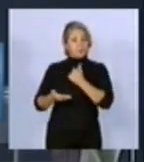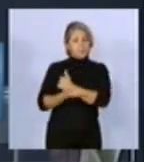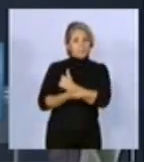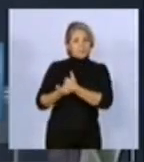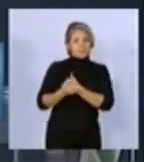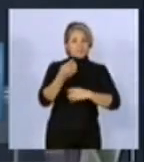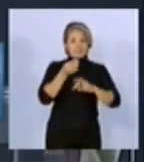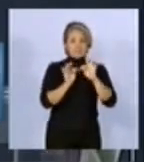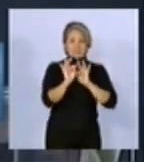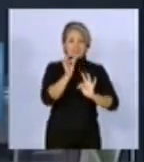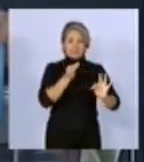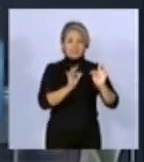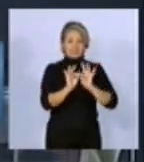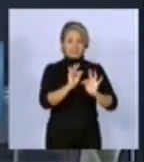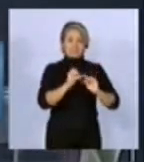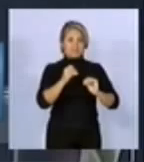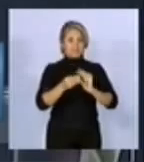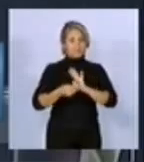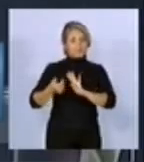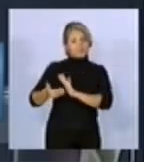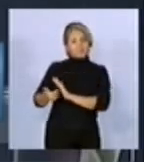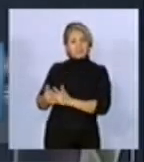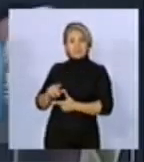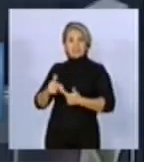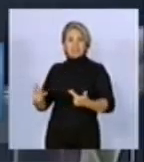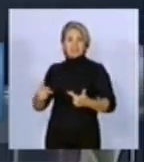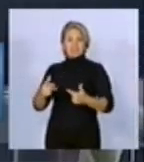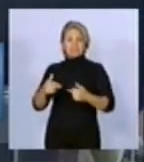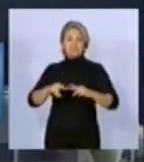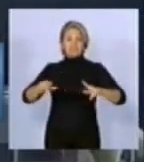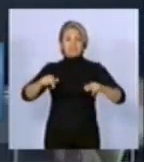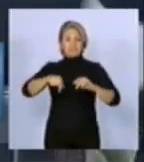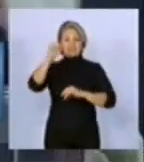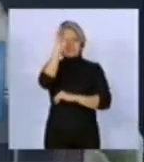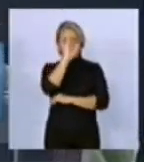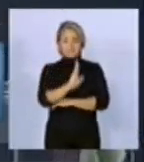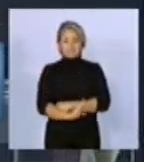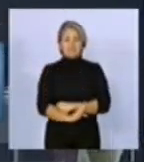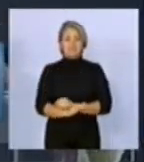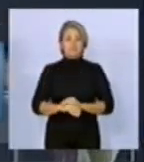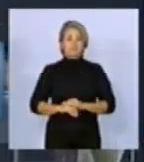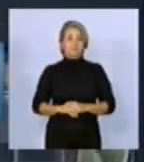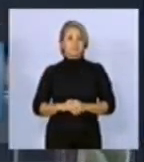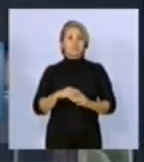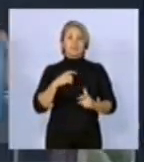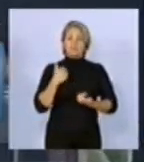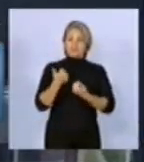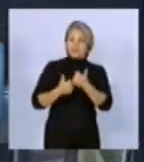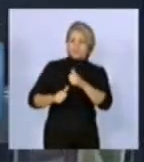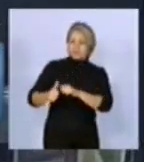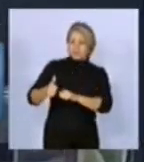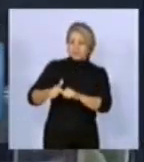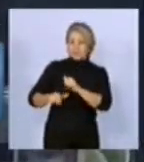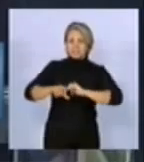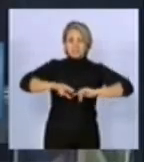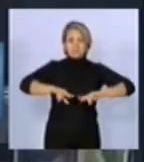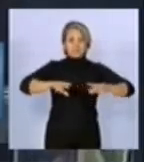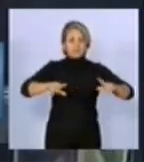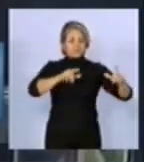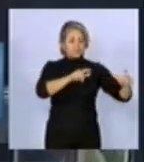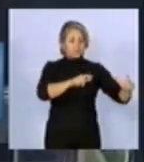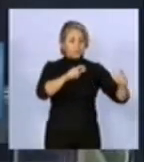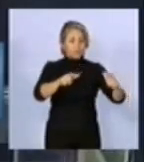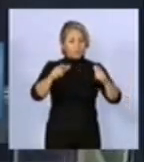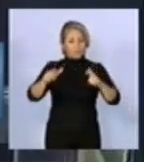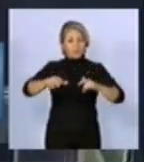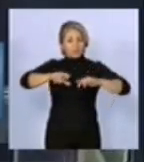quantificação na ausência de referência aqui no Brasil Ok ah foram avaliados vários locais